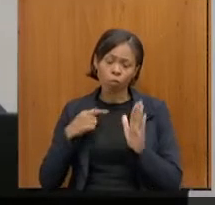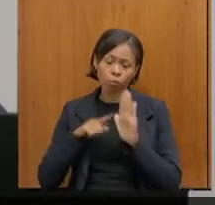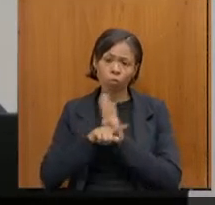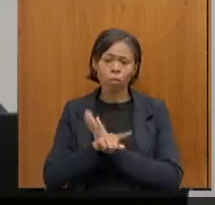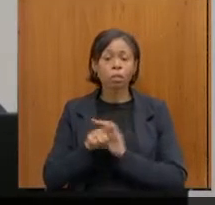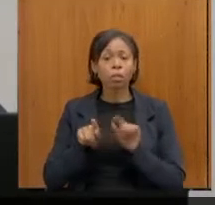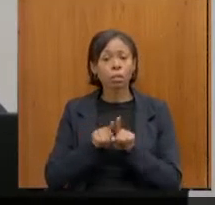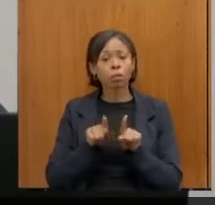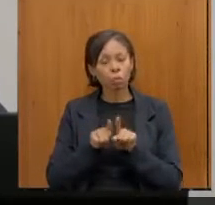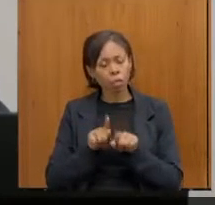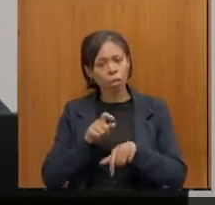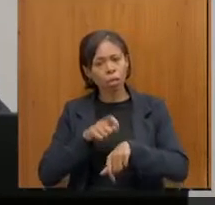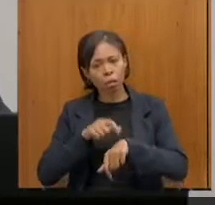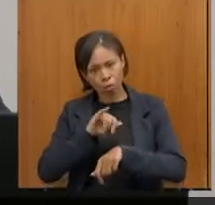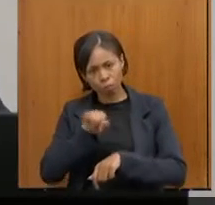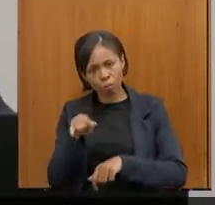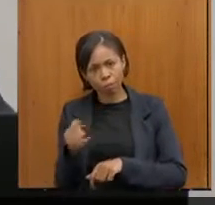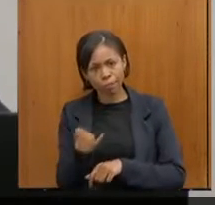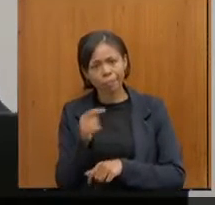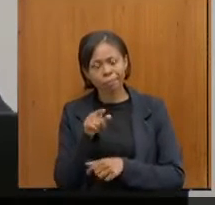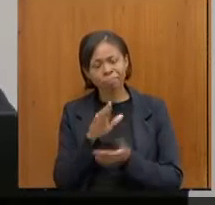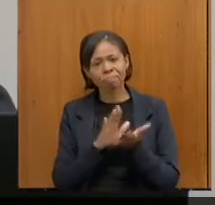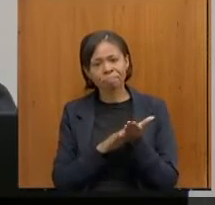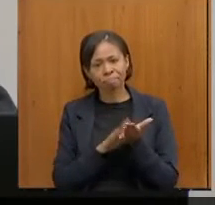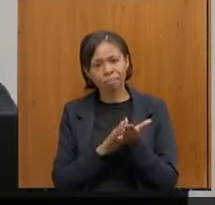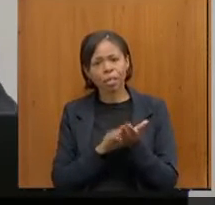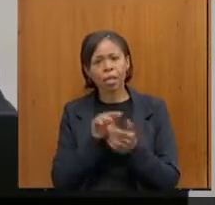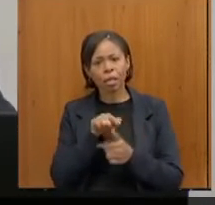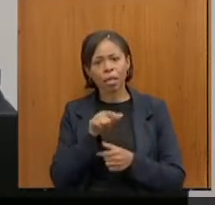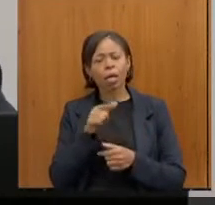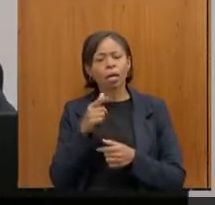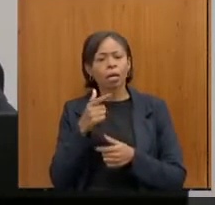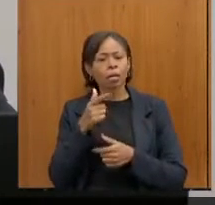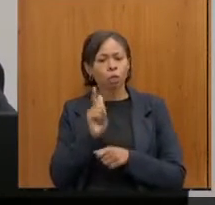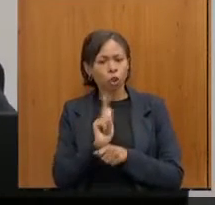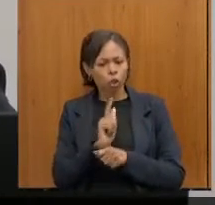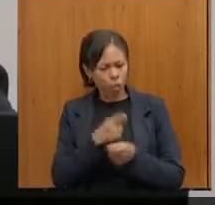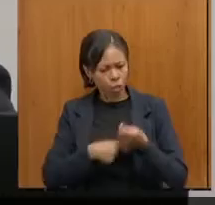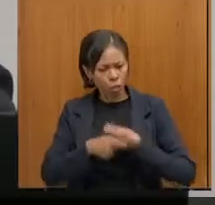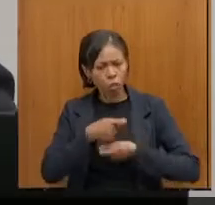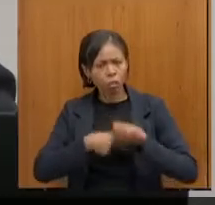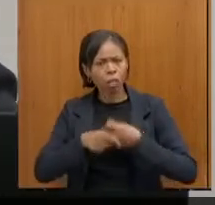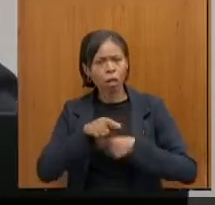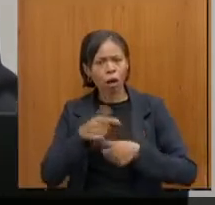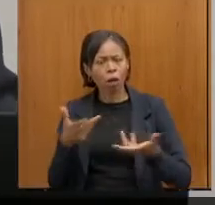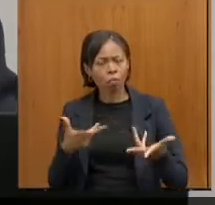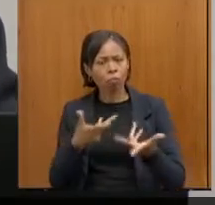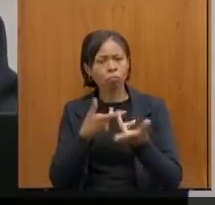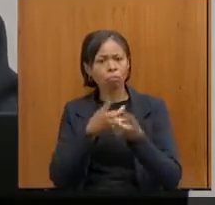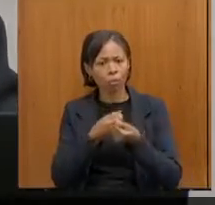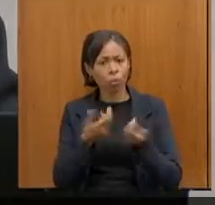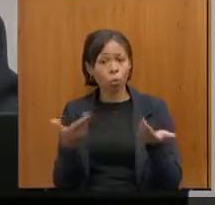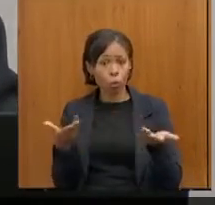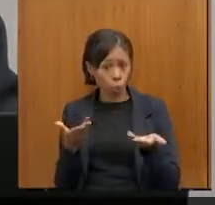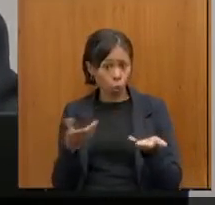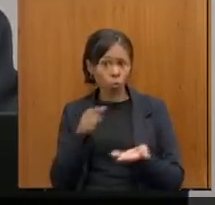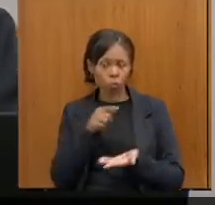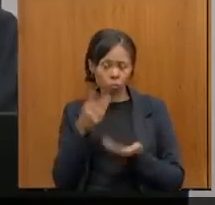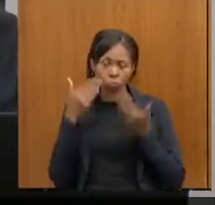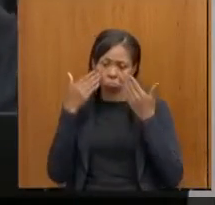aproveito também para parabenizá-lo pela gestão eficiente e e que foi demonstrado aqui hoje pela